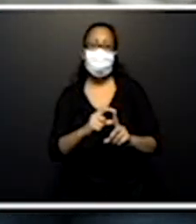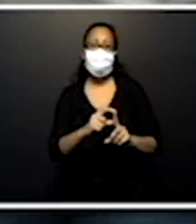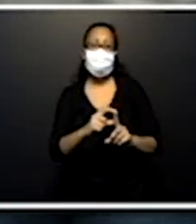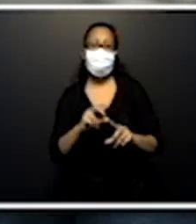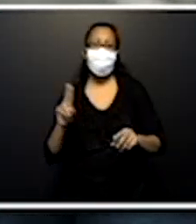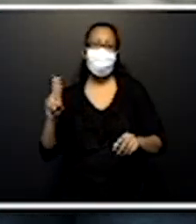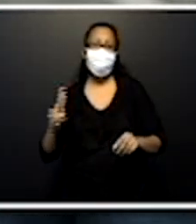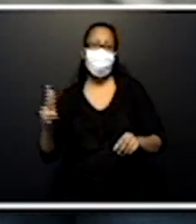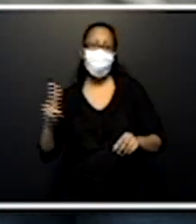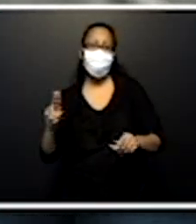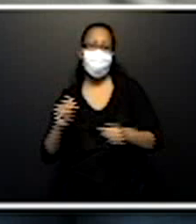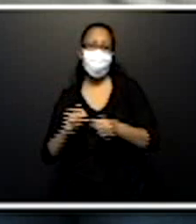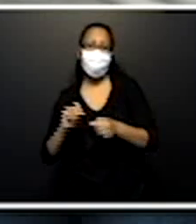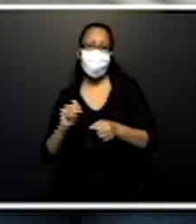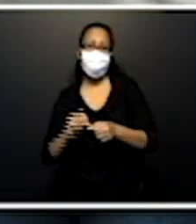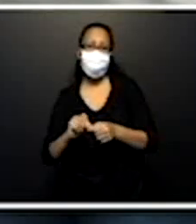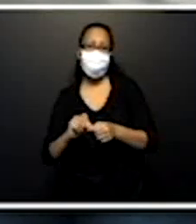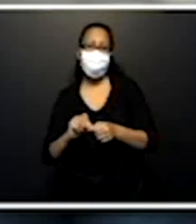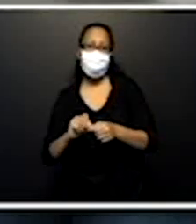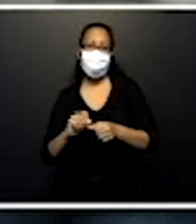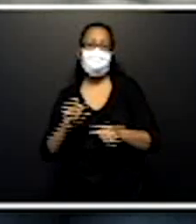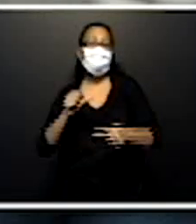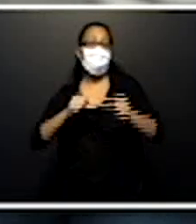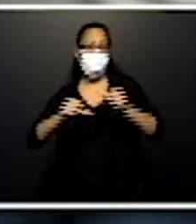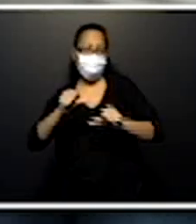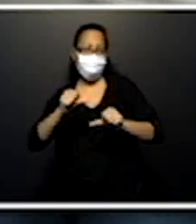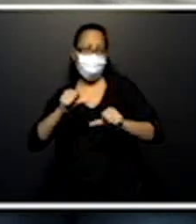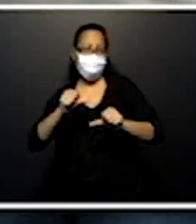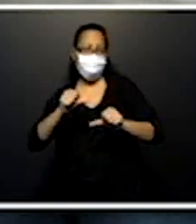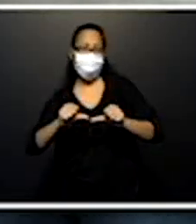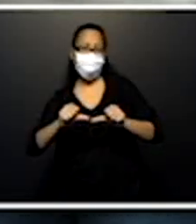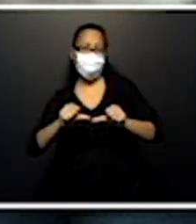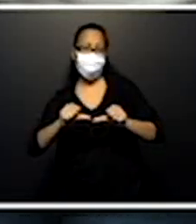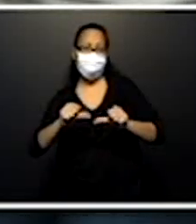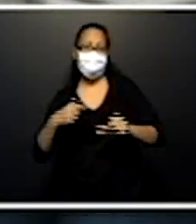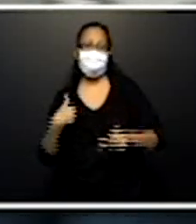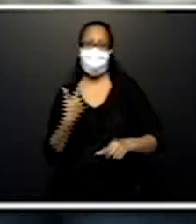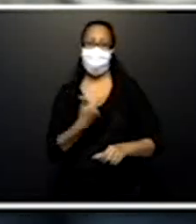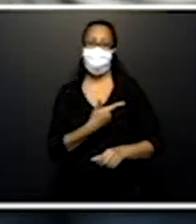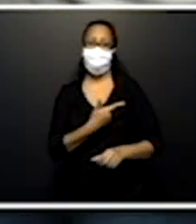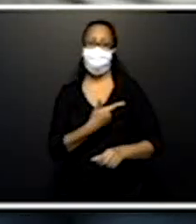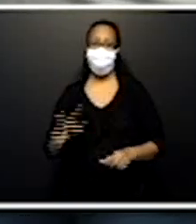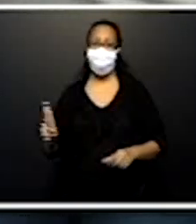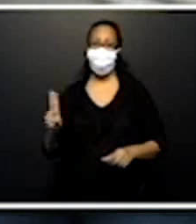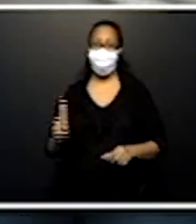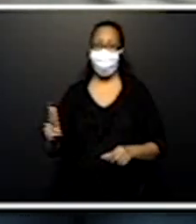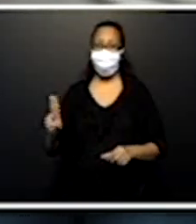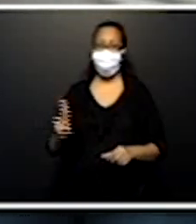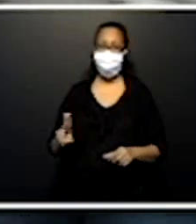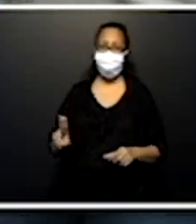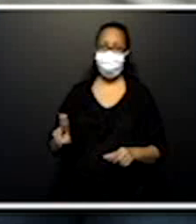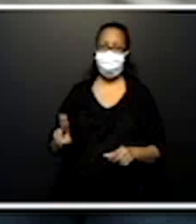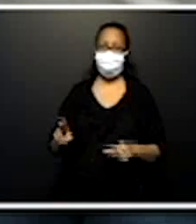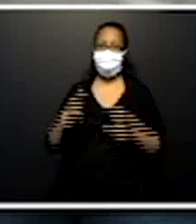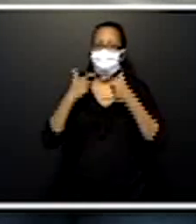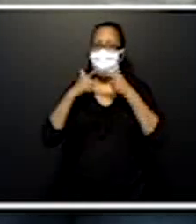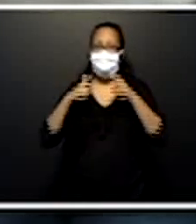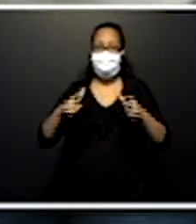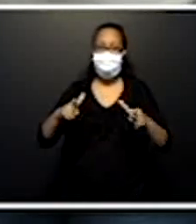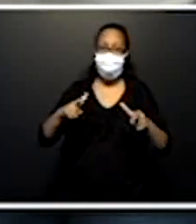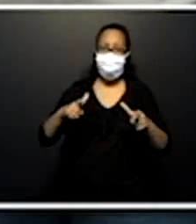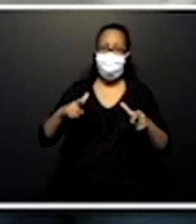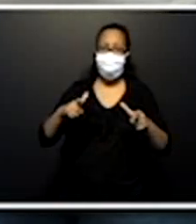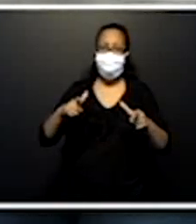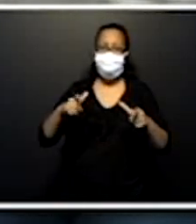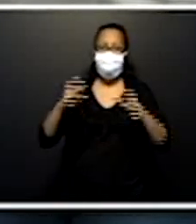isso? Que foi o que mudou? Então, geralmente, nós vamos usar aí essa linguagem, né, figurada, exatamente, que não é